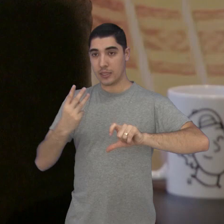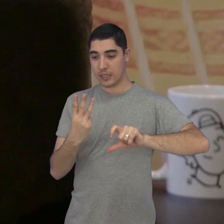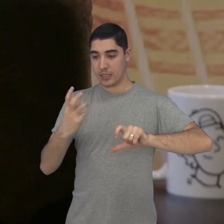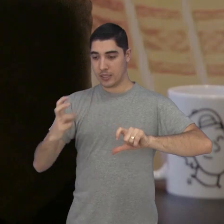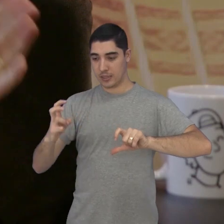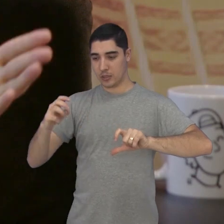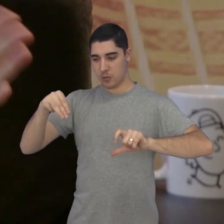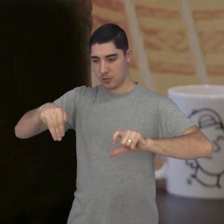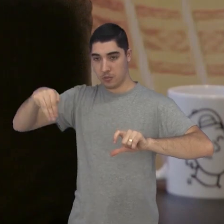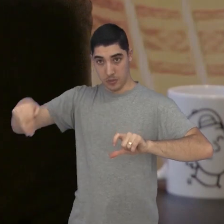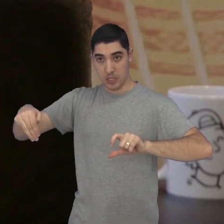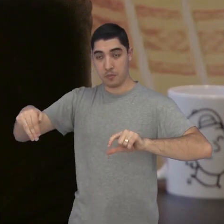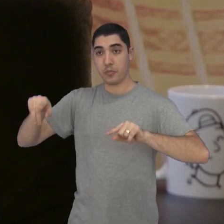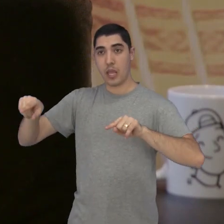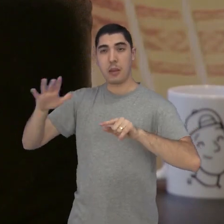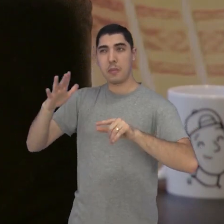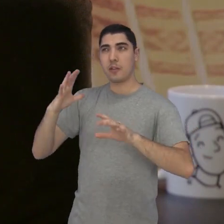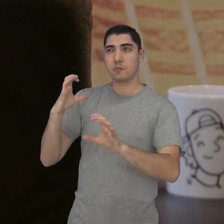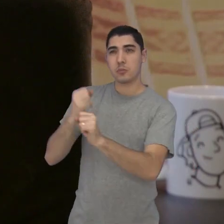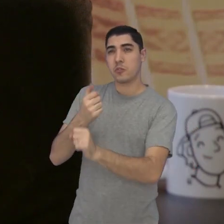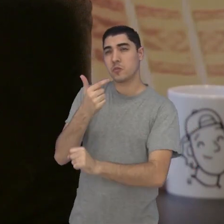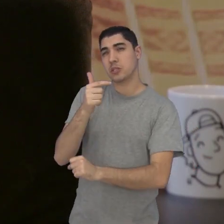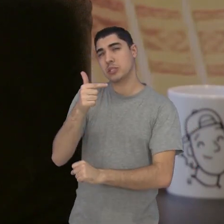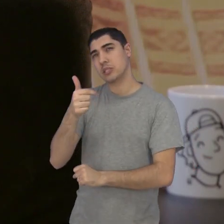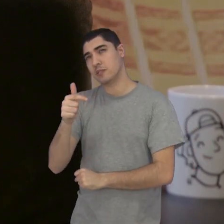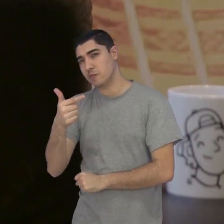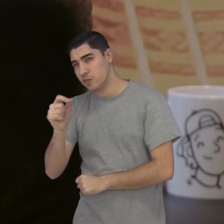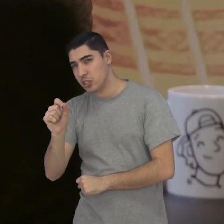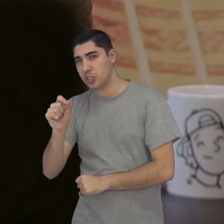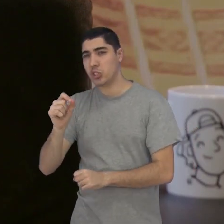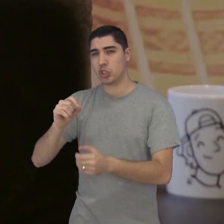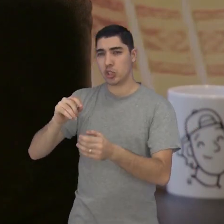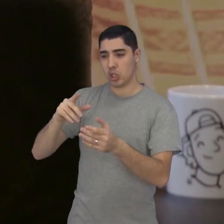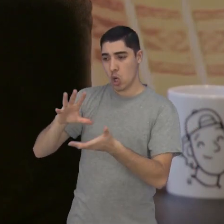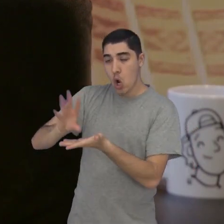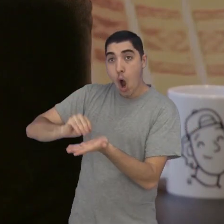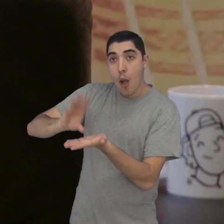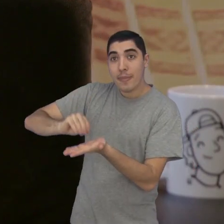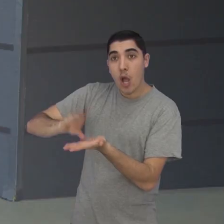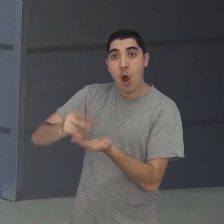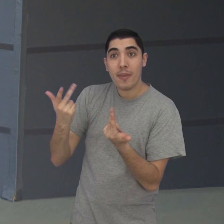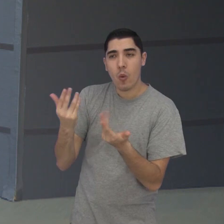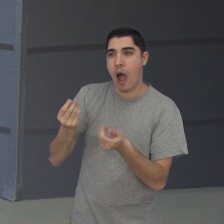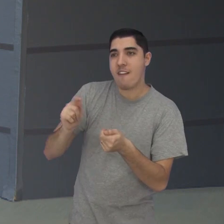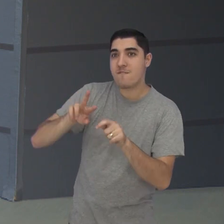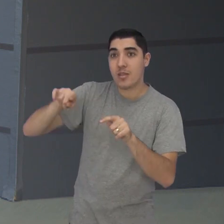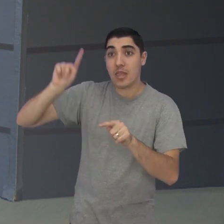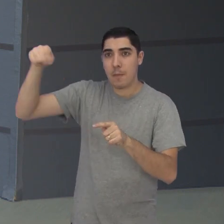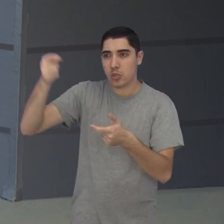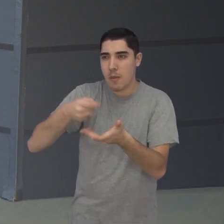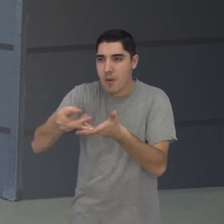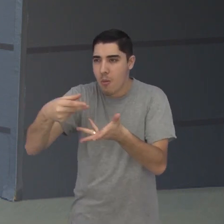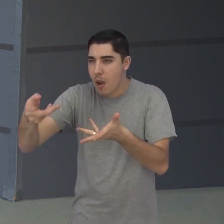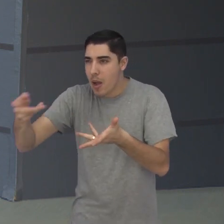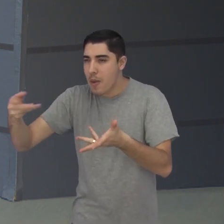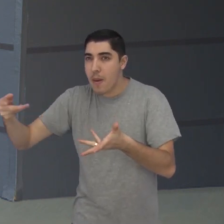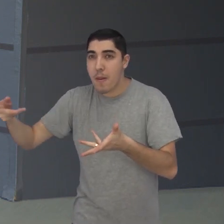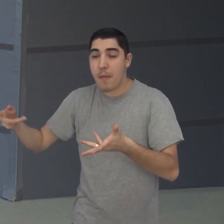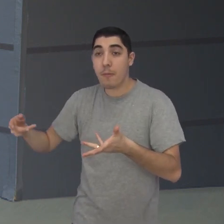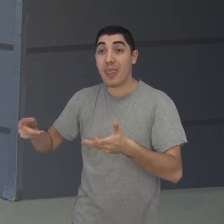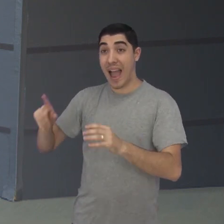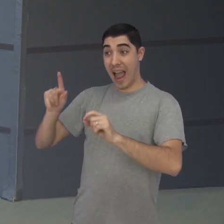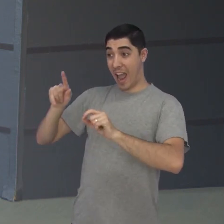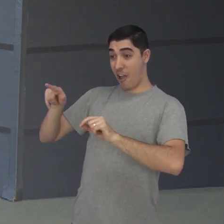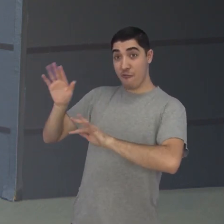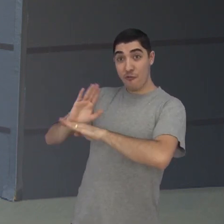com um universo de 15, 20 cópias para distribuir em circuitos Pode de cinema. Então, para começar a produzir o filme, acabou o